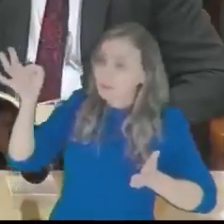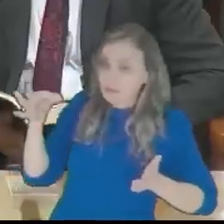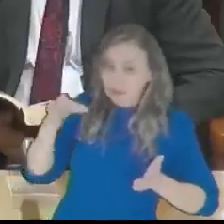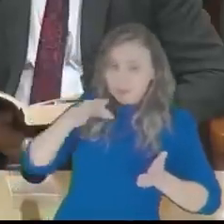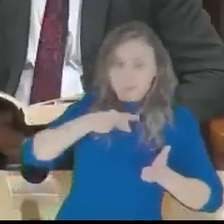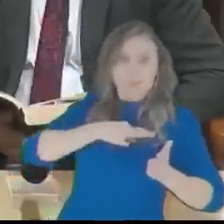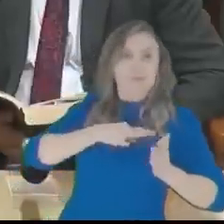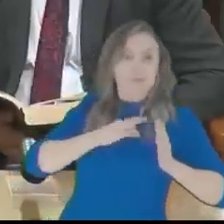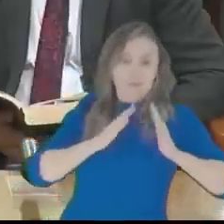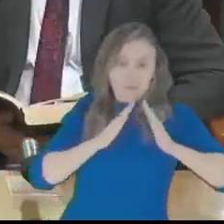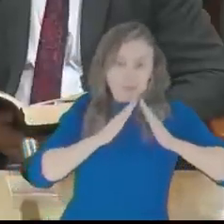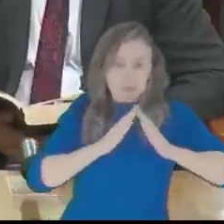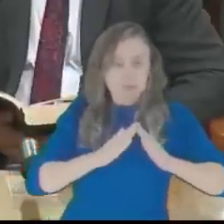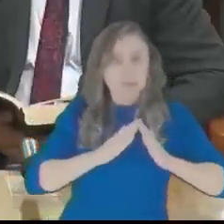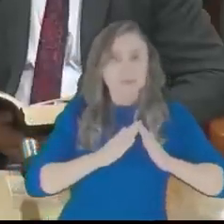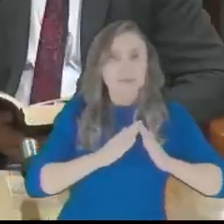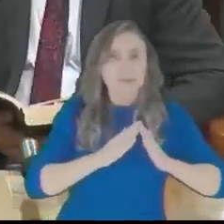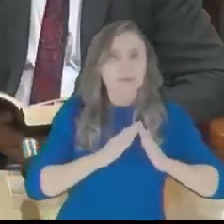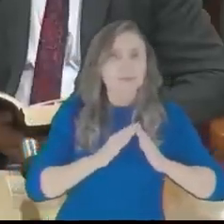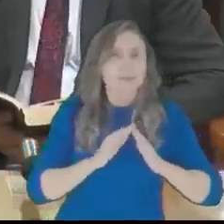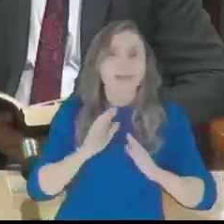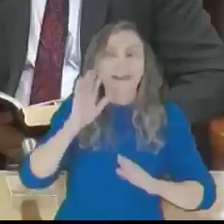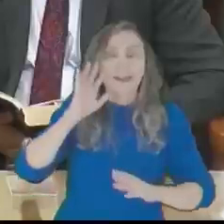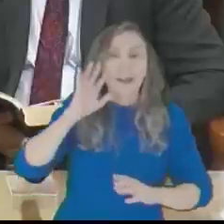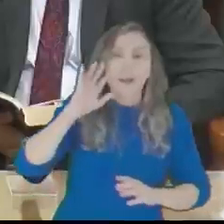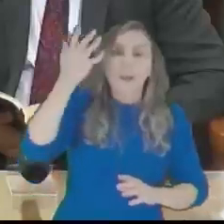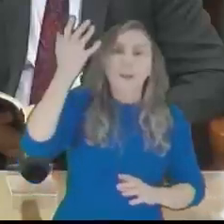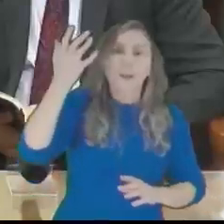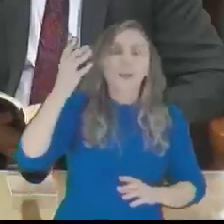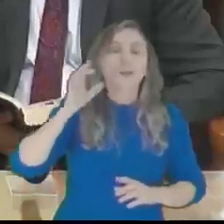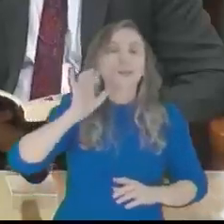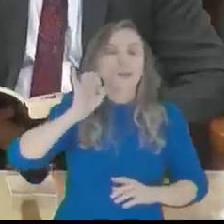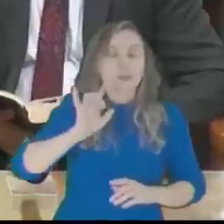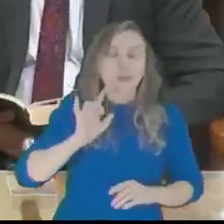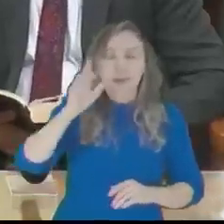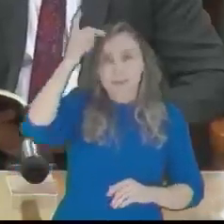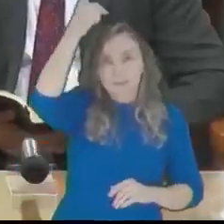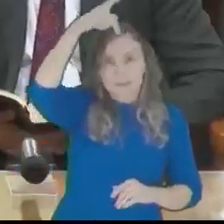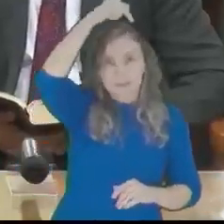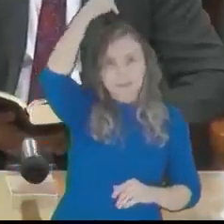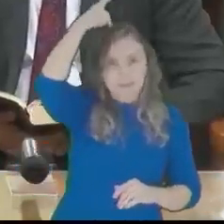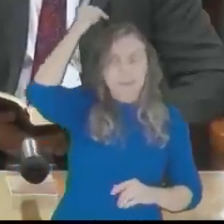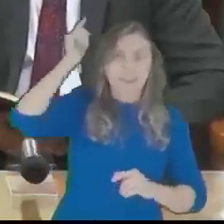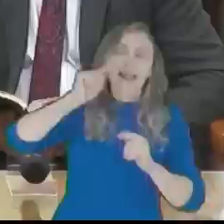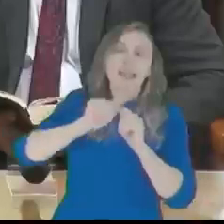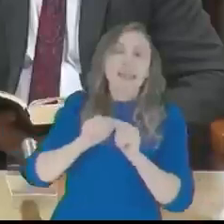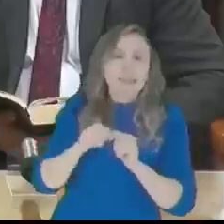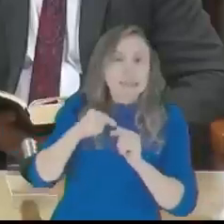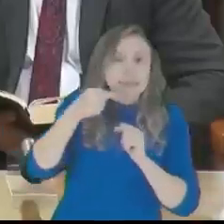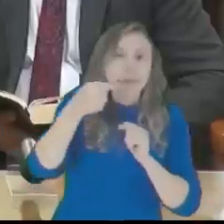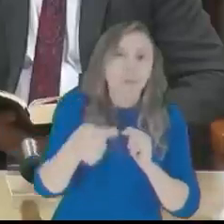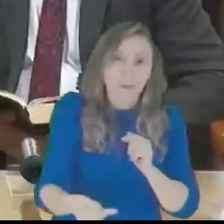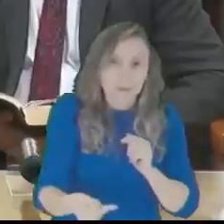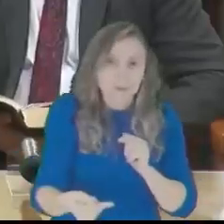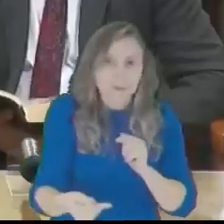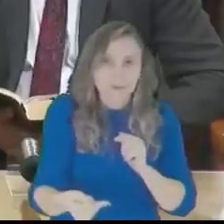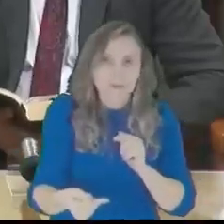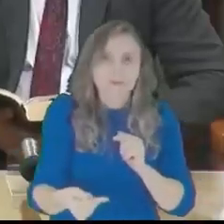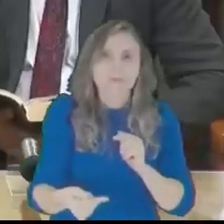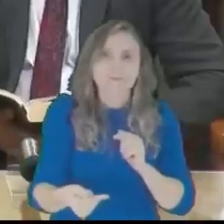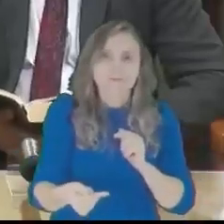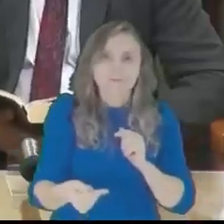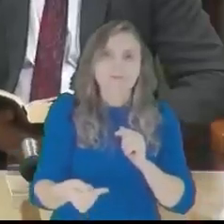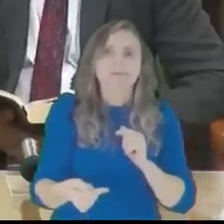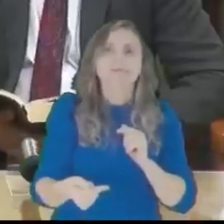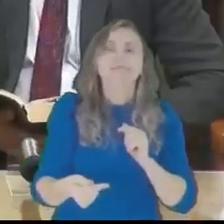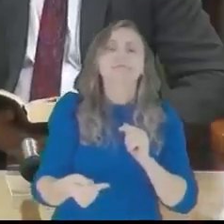deles. E isso só aconteceu depois do dia de Pentecostes. Ele já habita convosco, mas